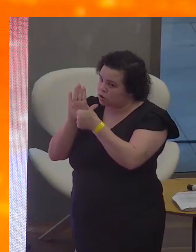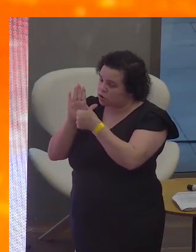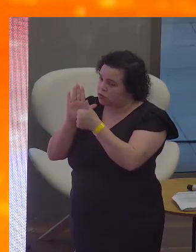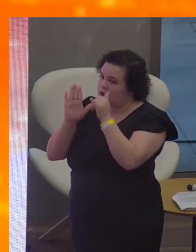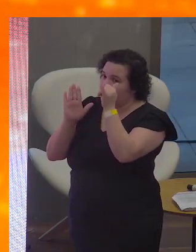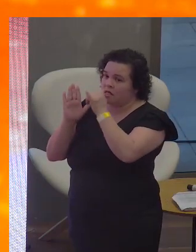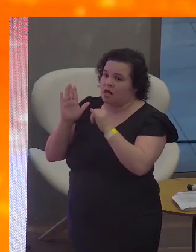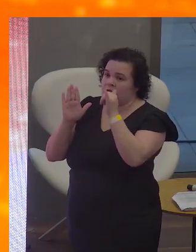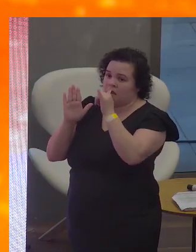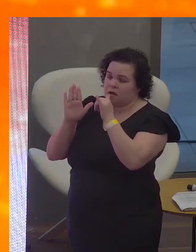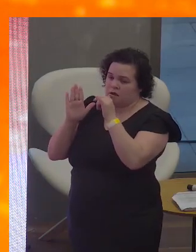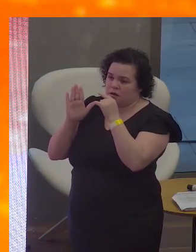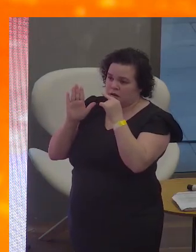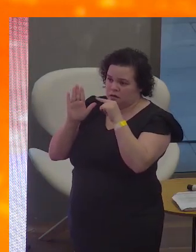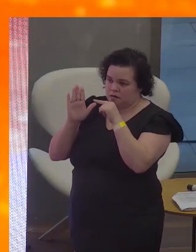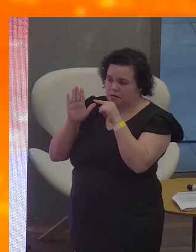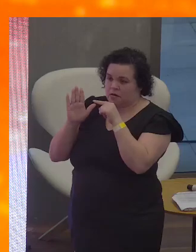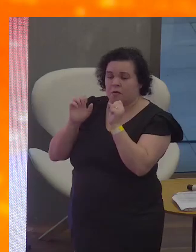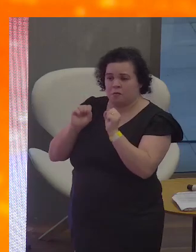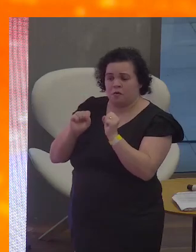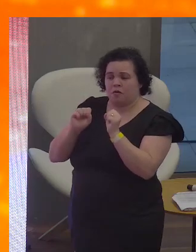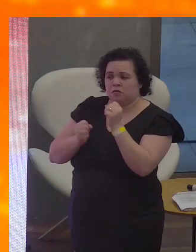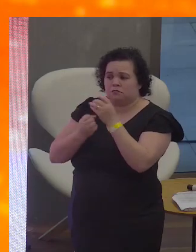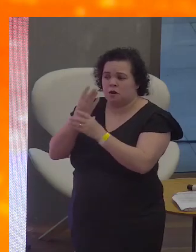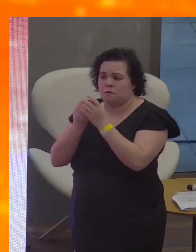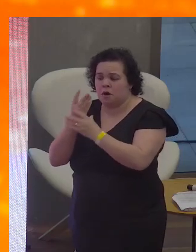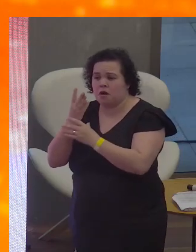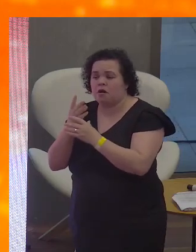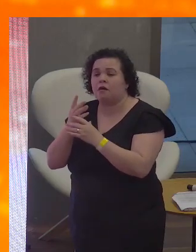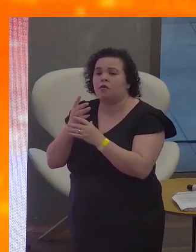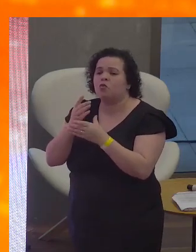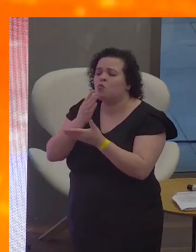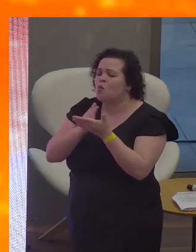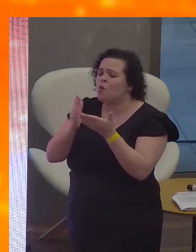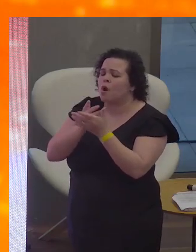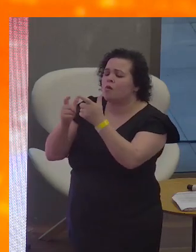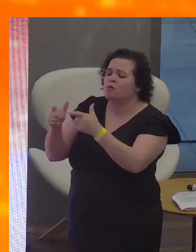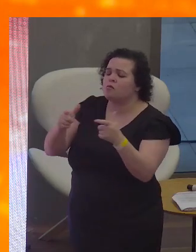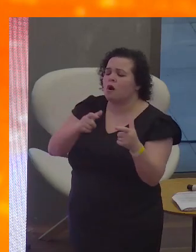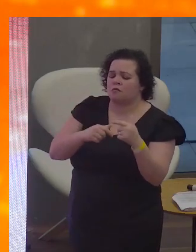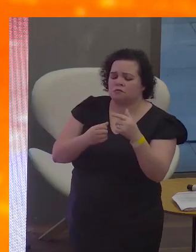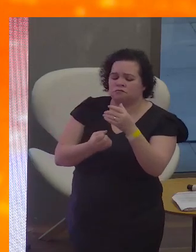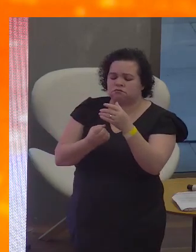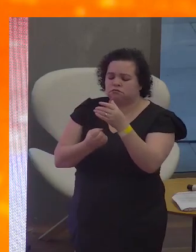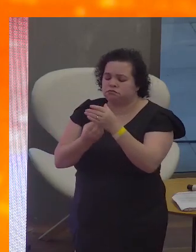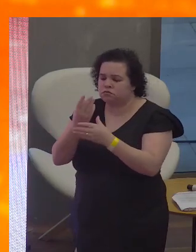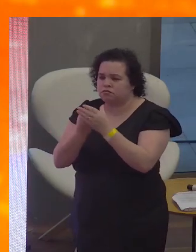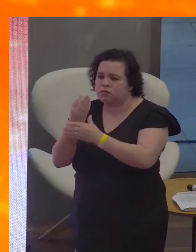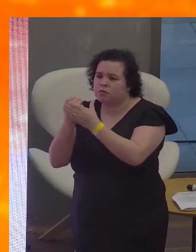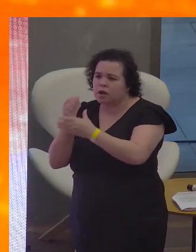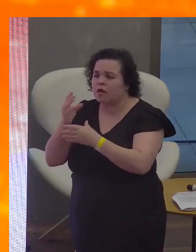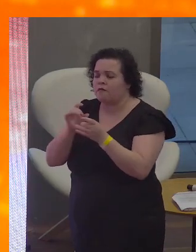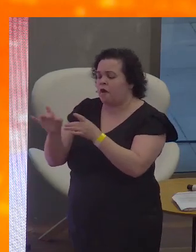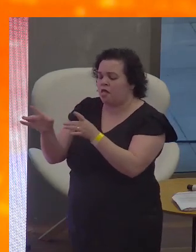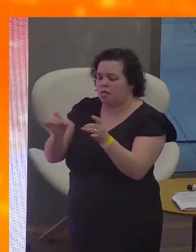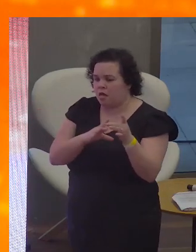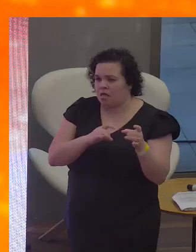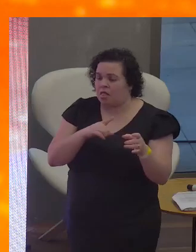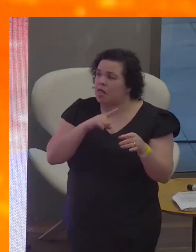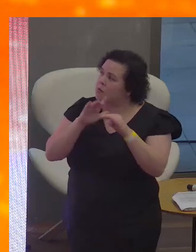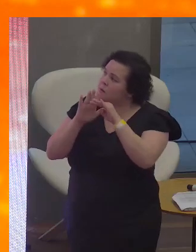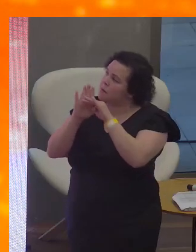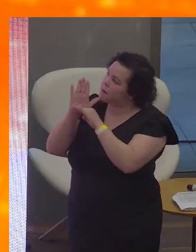italiana, eu posso produzir e comercializar dentro de qualquer país da comunidade. Então, essas são as listas disponíveis,